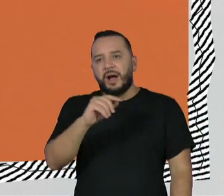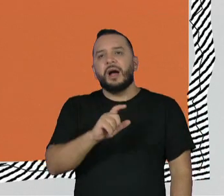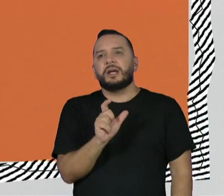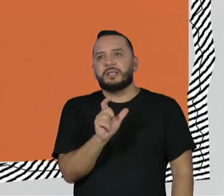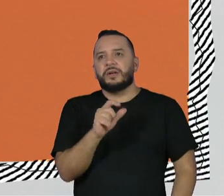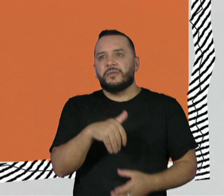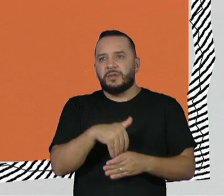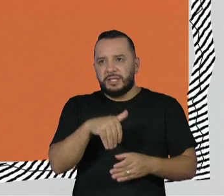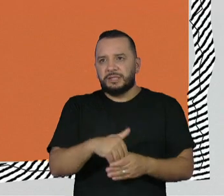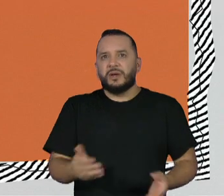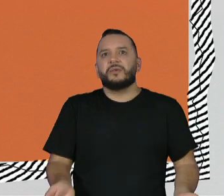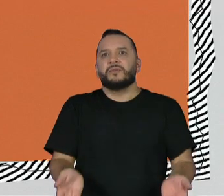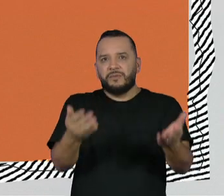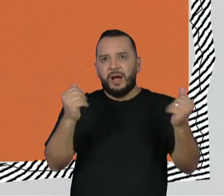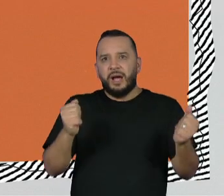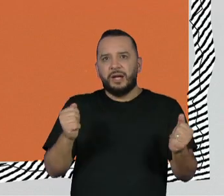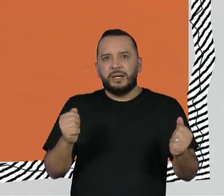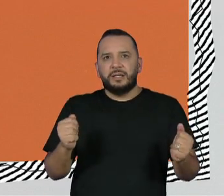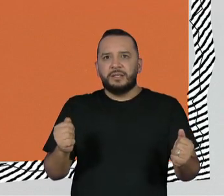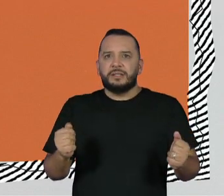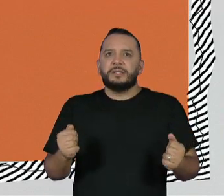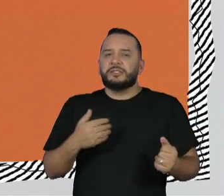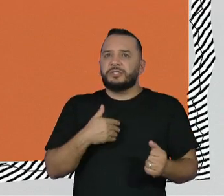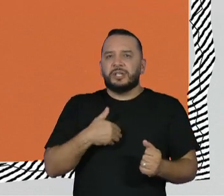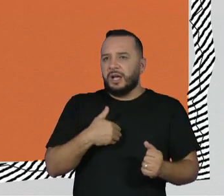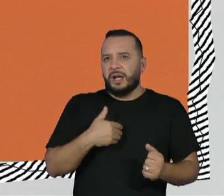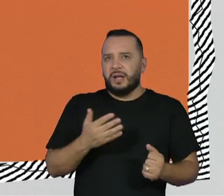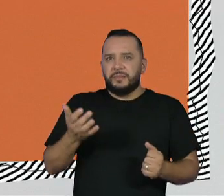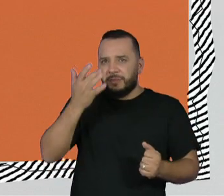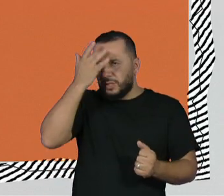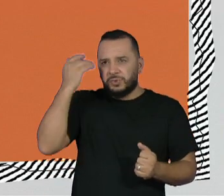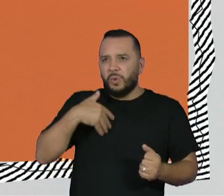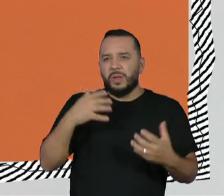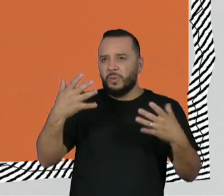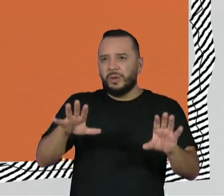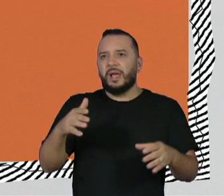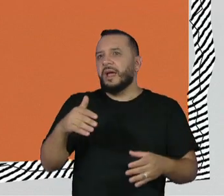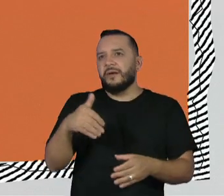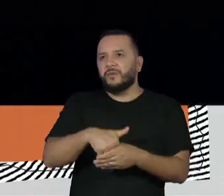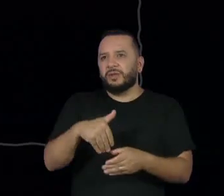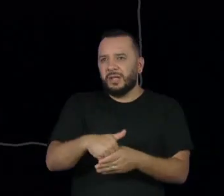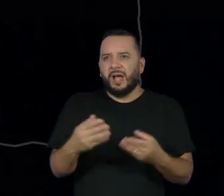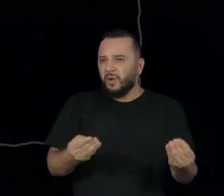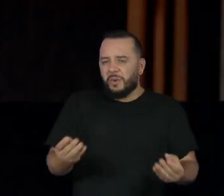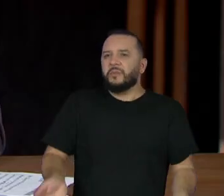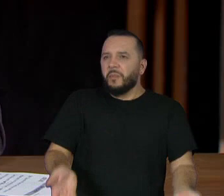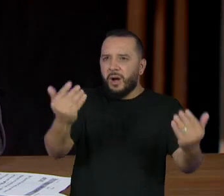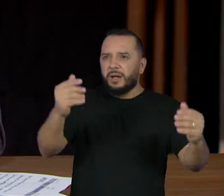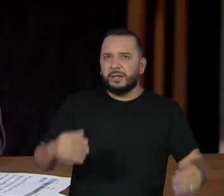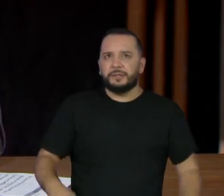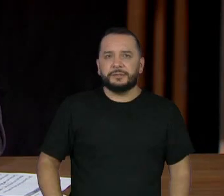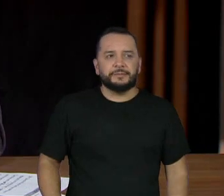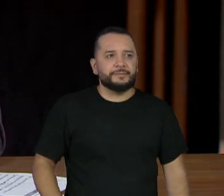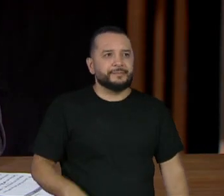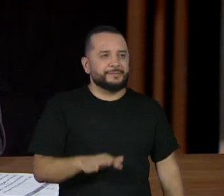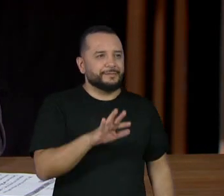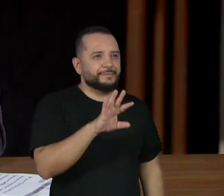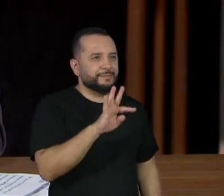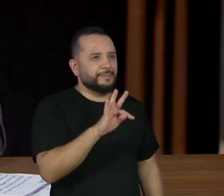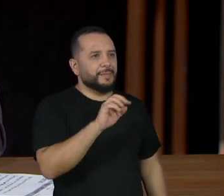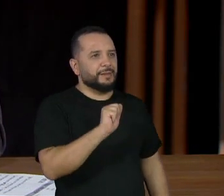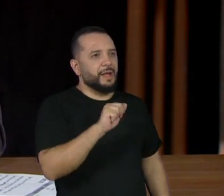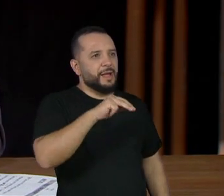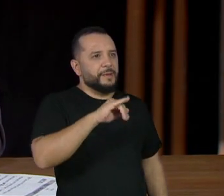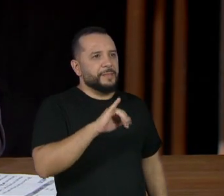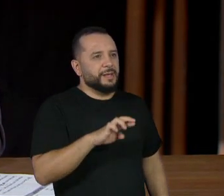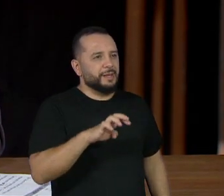eleitor, pior taxa desta história de quem vai tirar título, vambora. A Tamires, ela não é